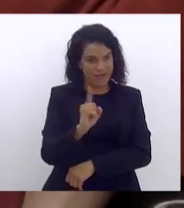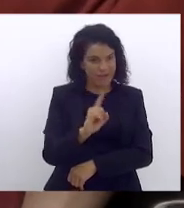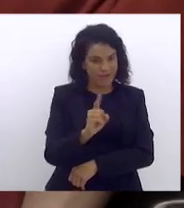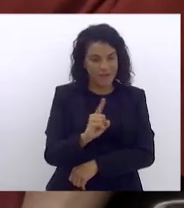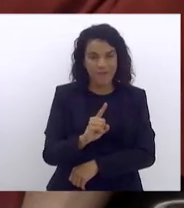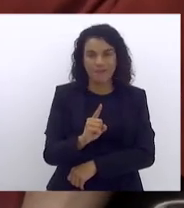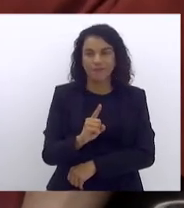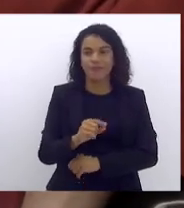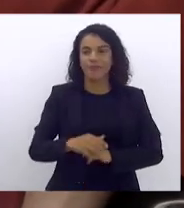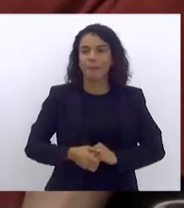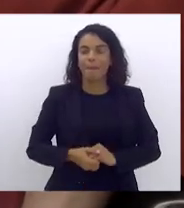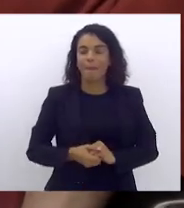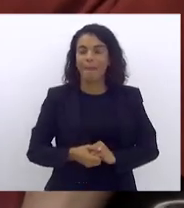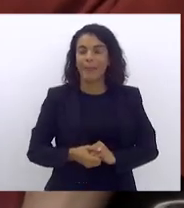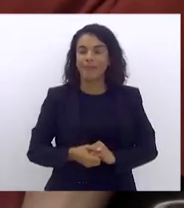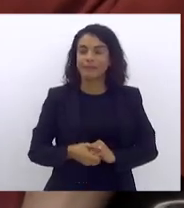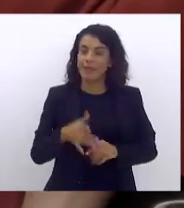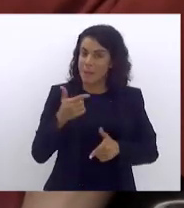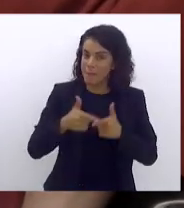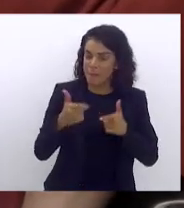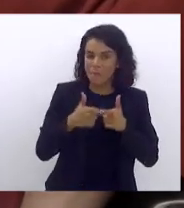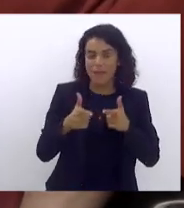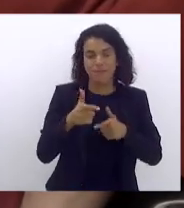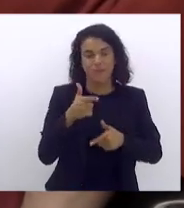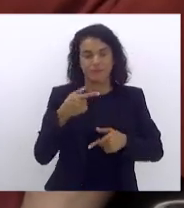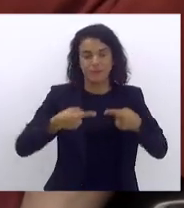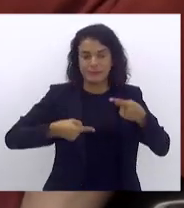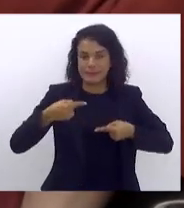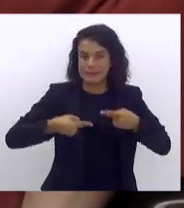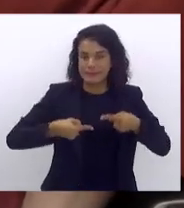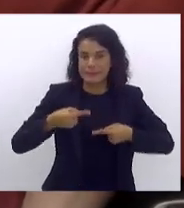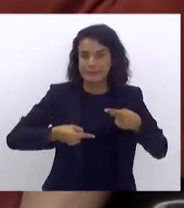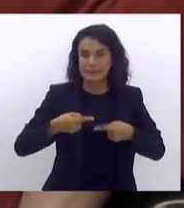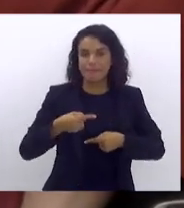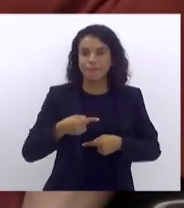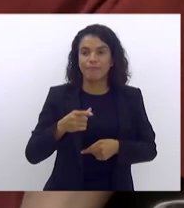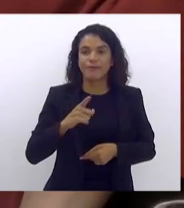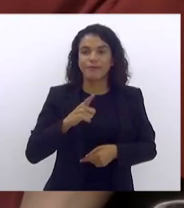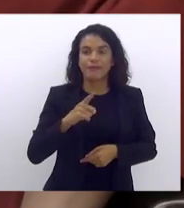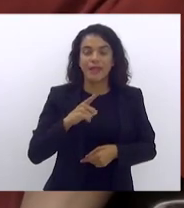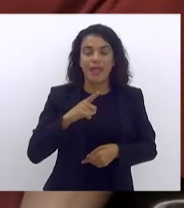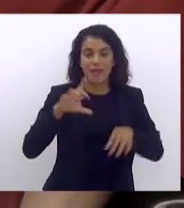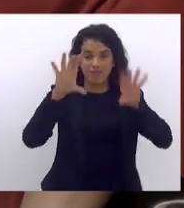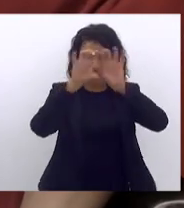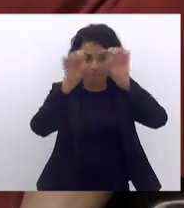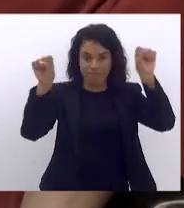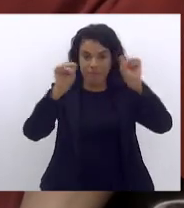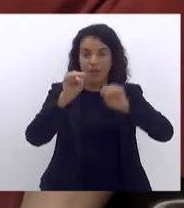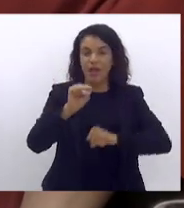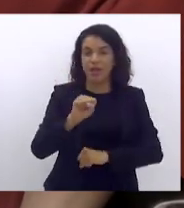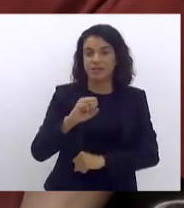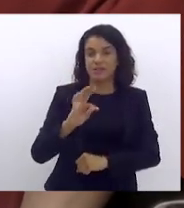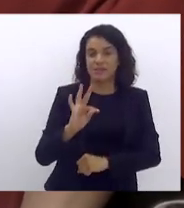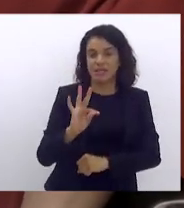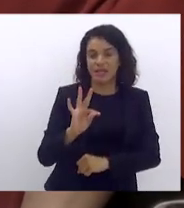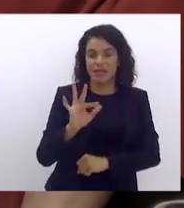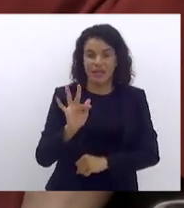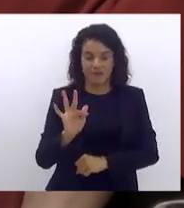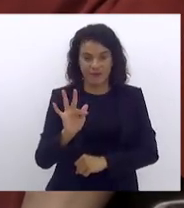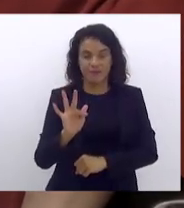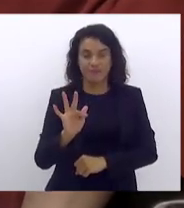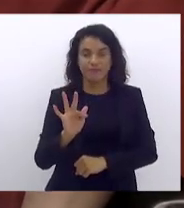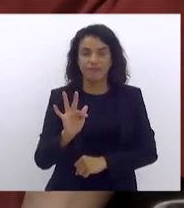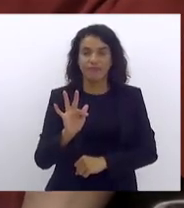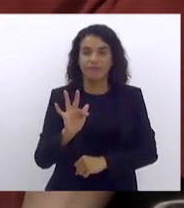está enfrentando esse debate. Tem aqui posição do STF, né? Temos sempre